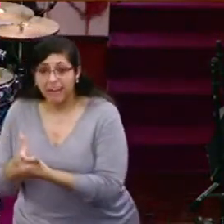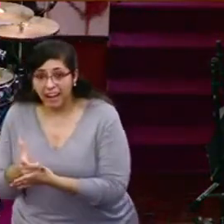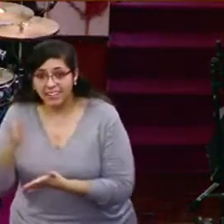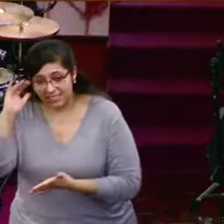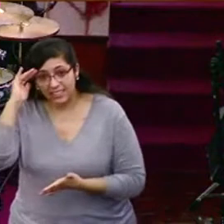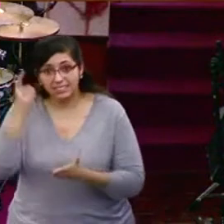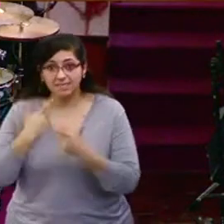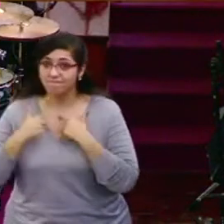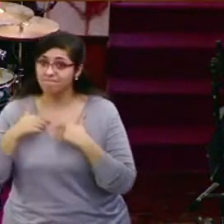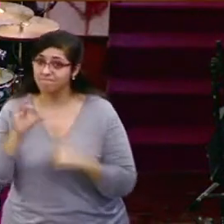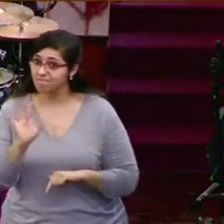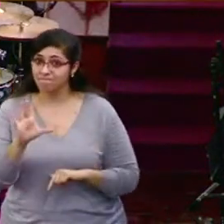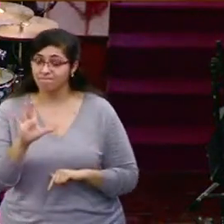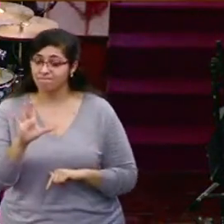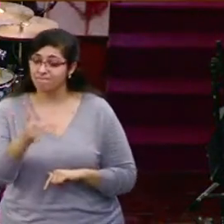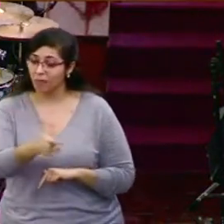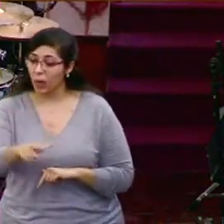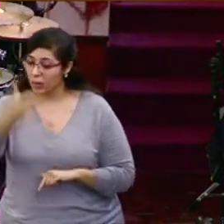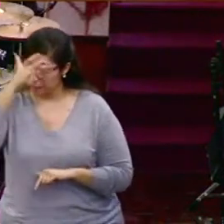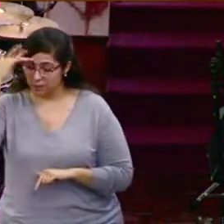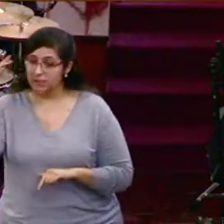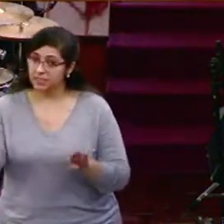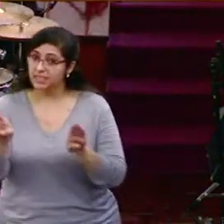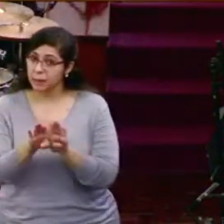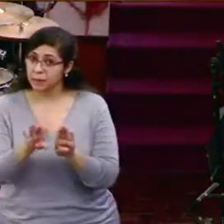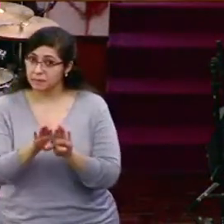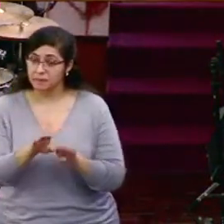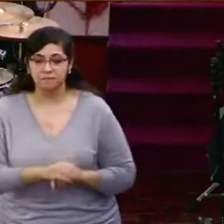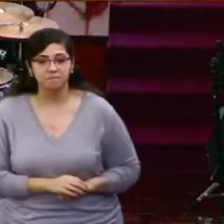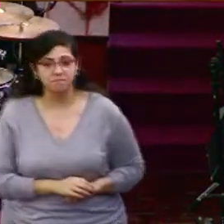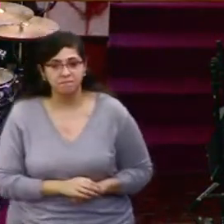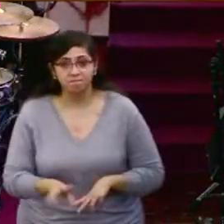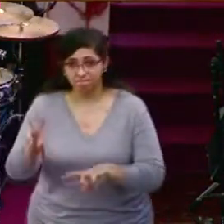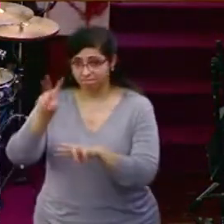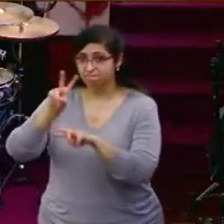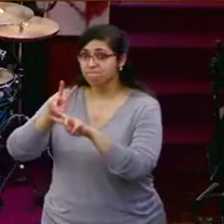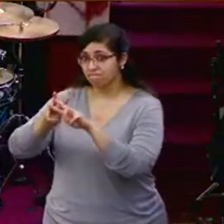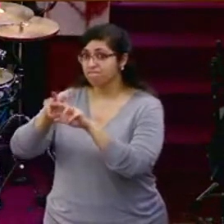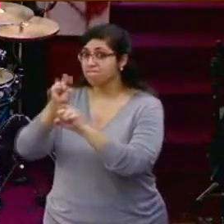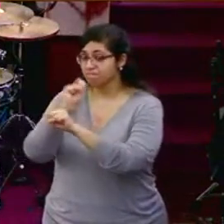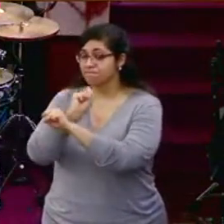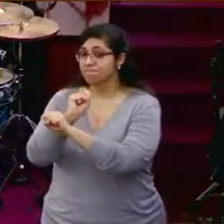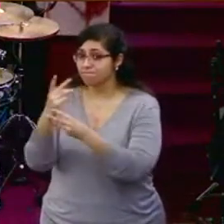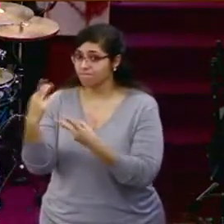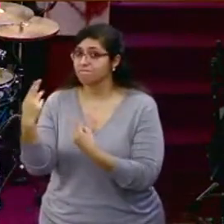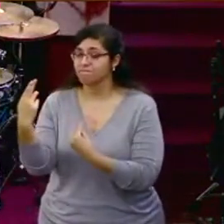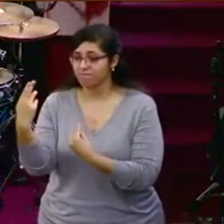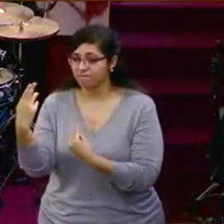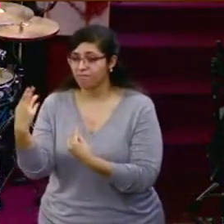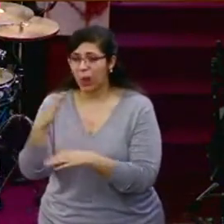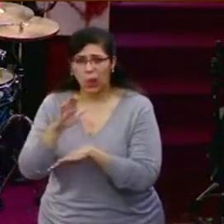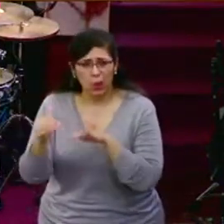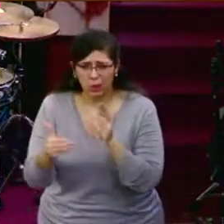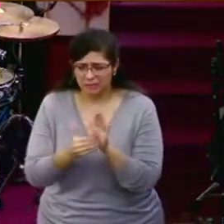e certamente a outras pessoas também e continuarão sendo infelizes e propagadoras de